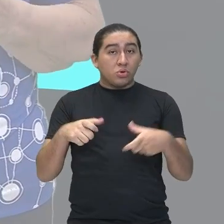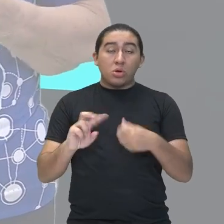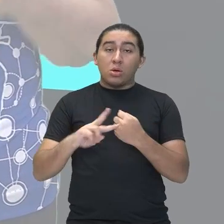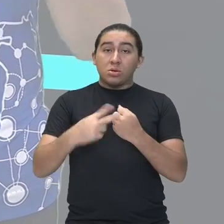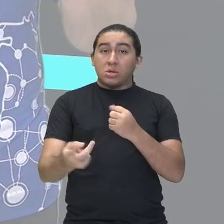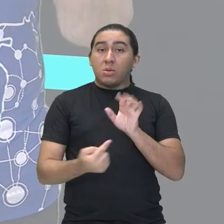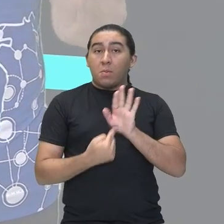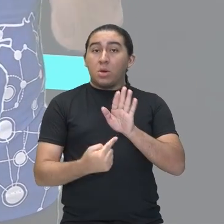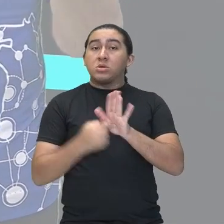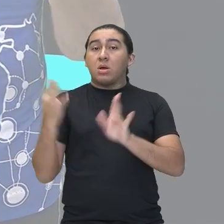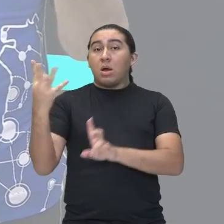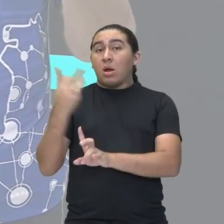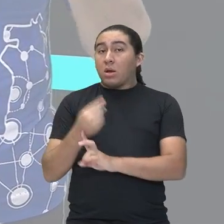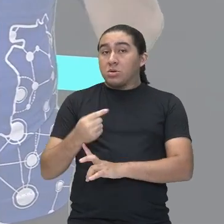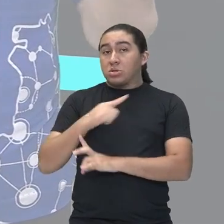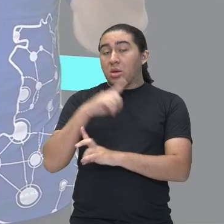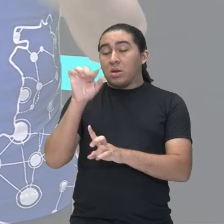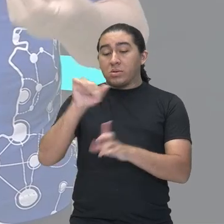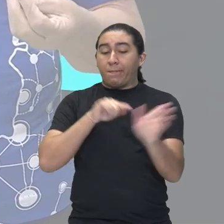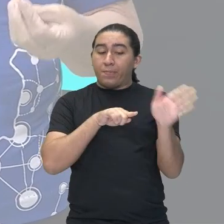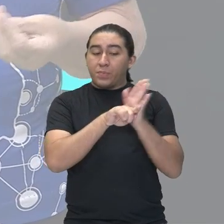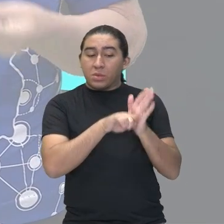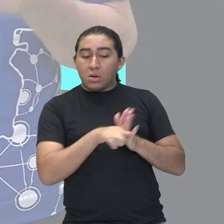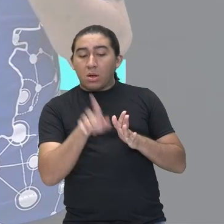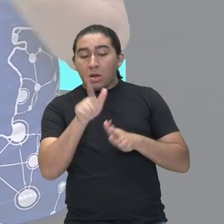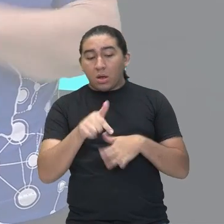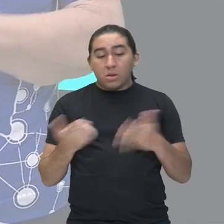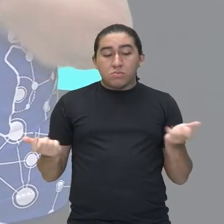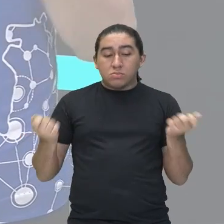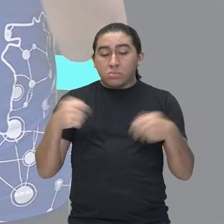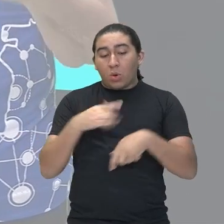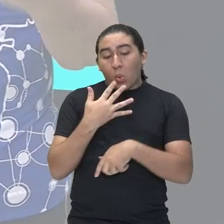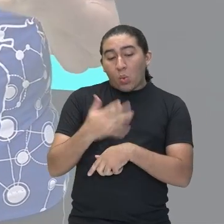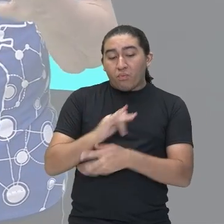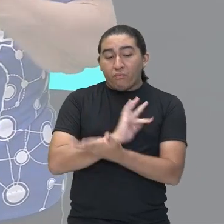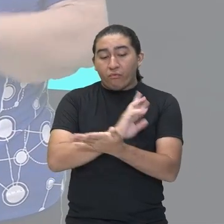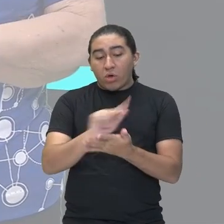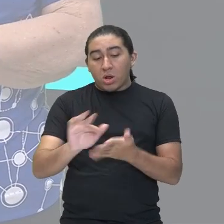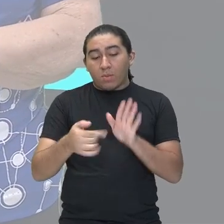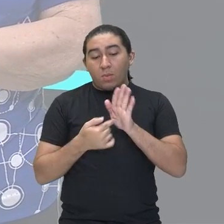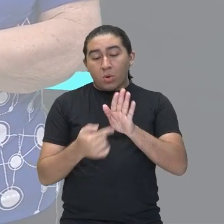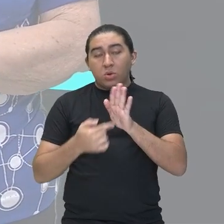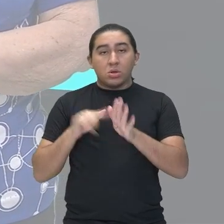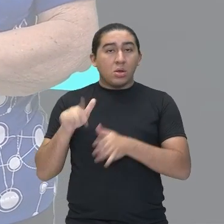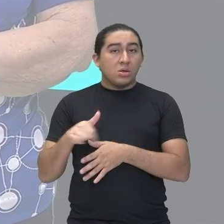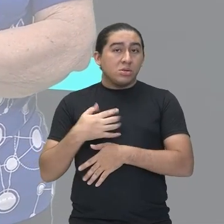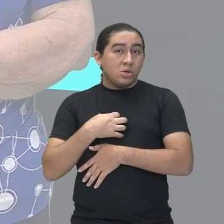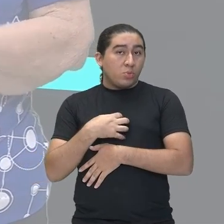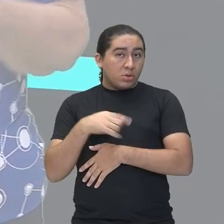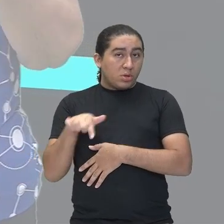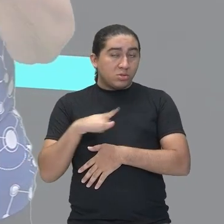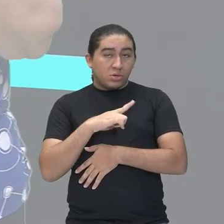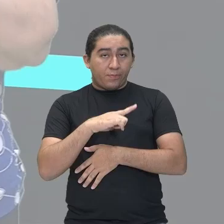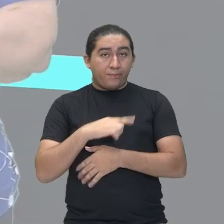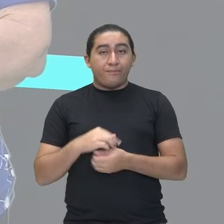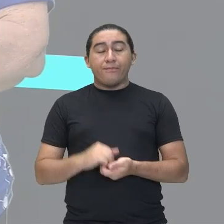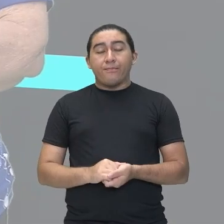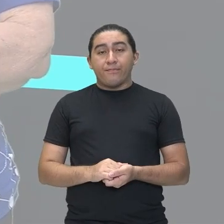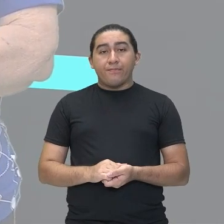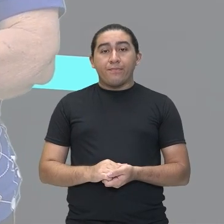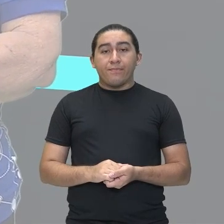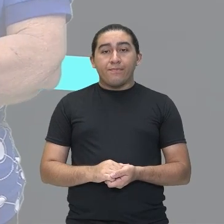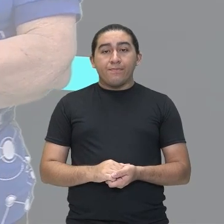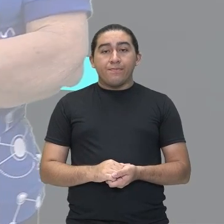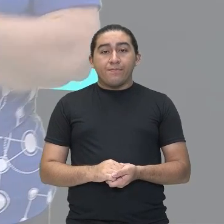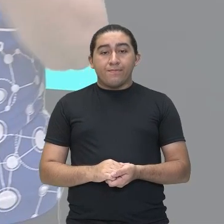esse rebuscamento, com esse exagero de cores para mostrar essa angústia que eles viviam. Então, o